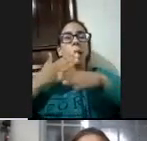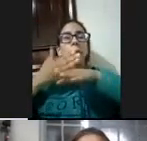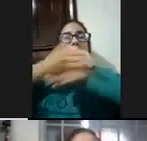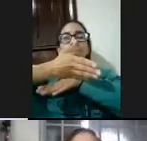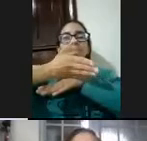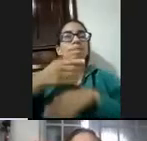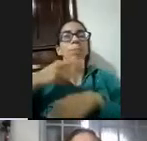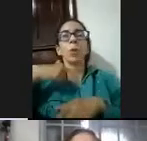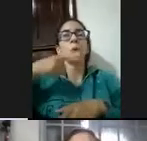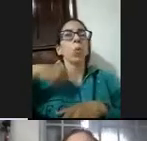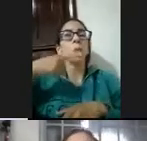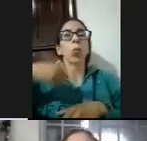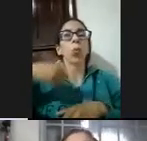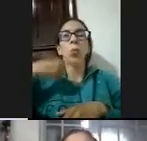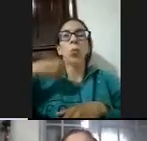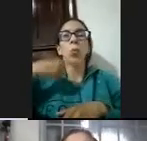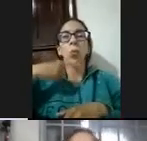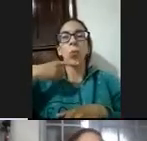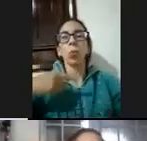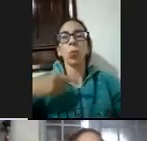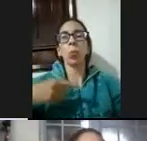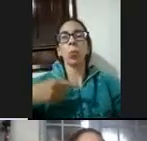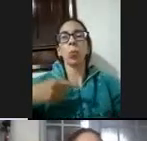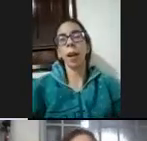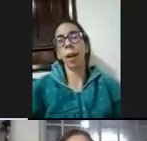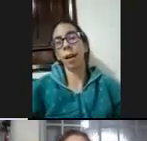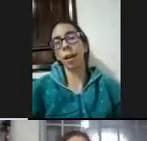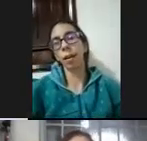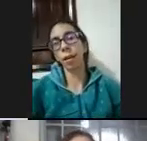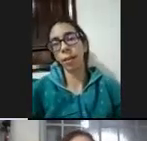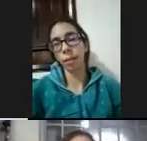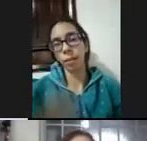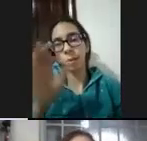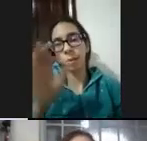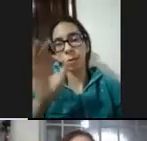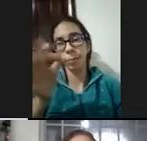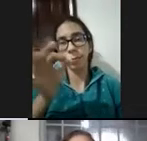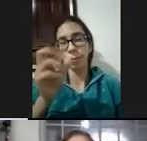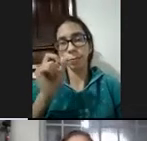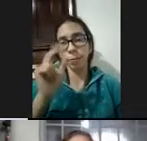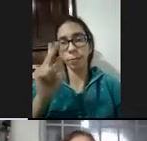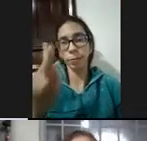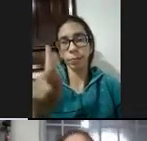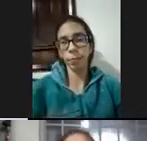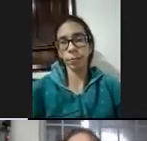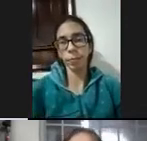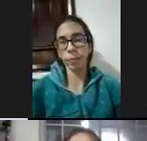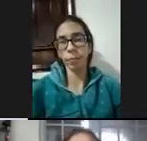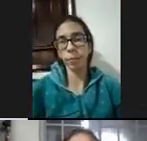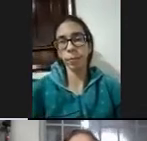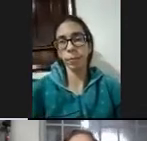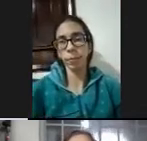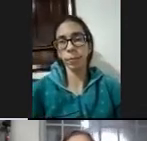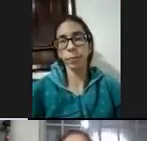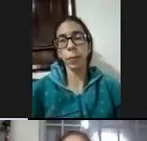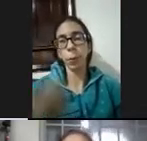Jô está dizendo que está Não, amando a aula. desculpa, eu não tô ouvindo Obrigada, Jô. nada. Vai organizar. Pronto, agora eu tô ouvindo vocês.